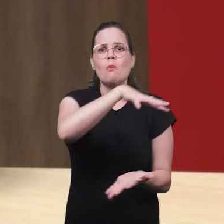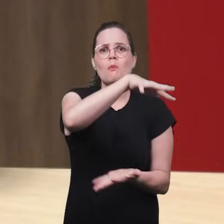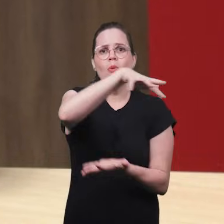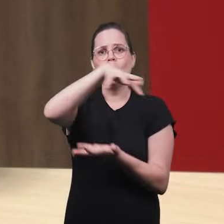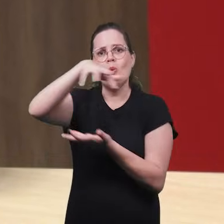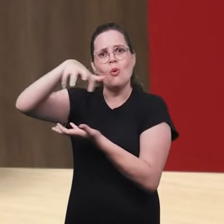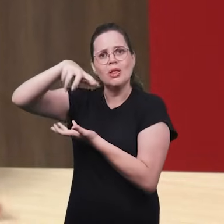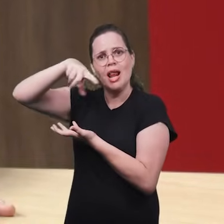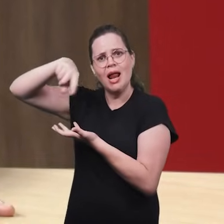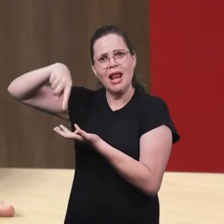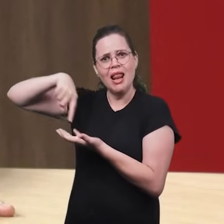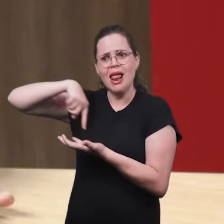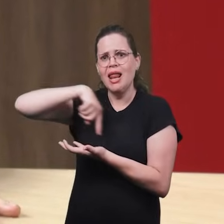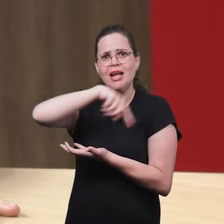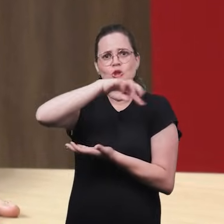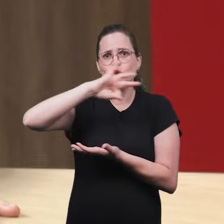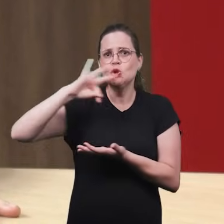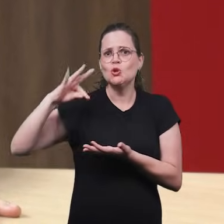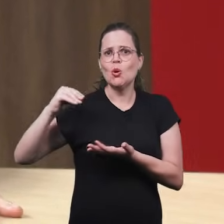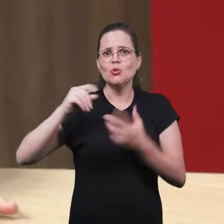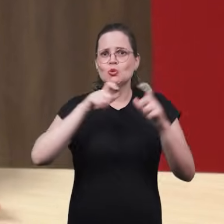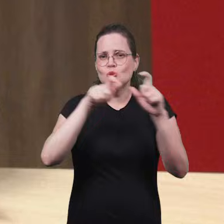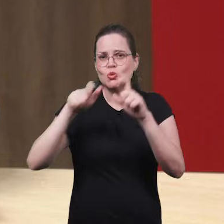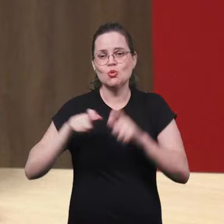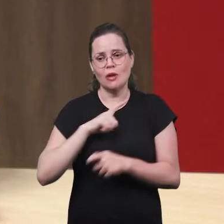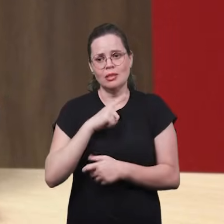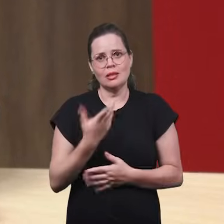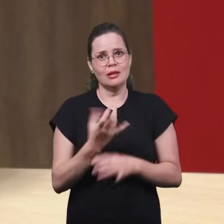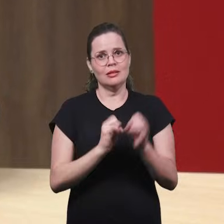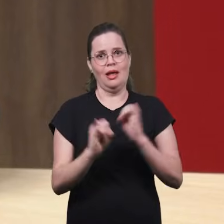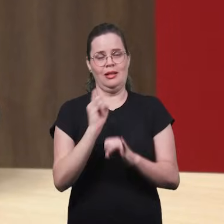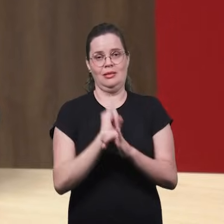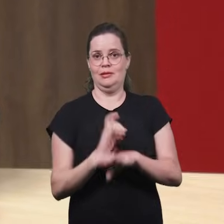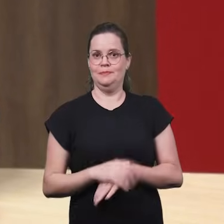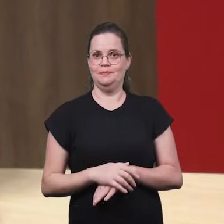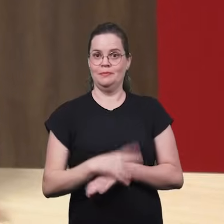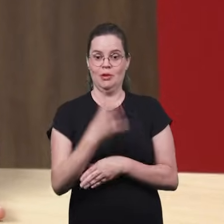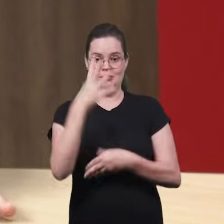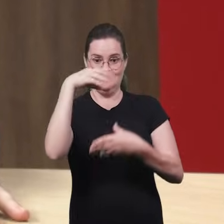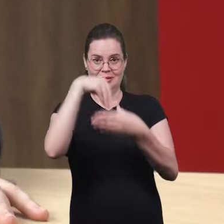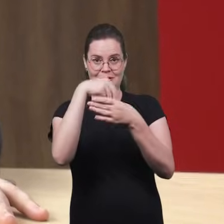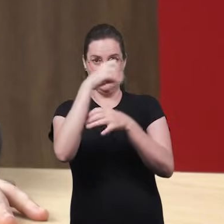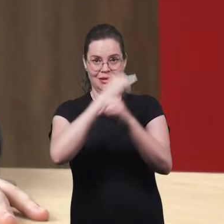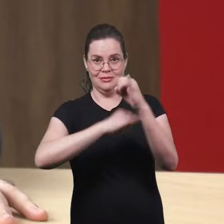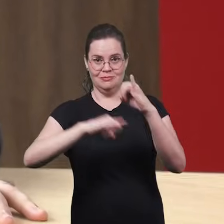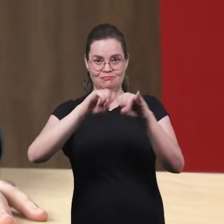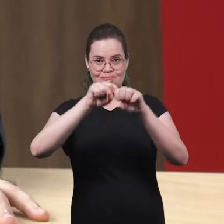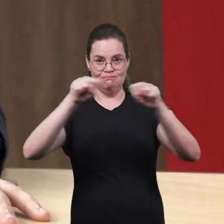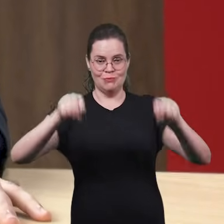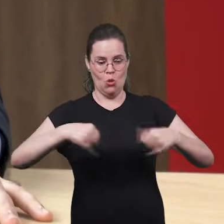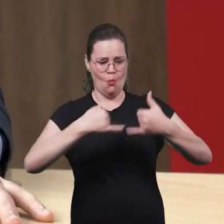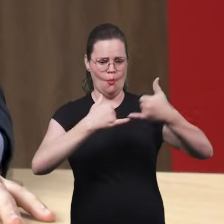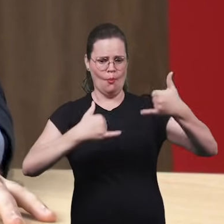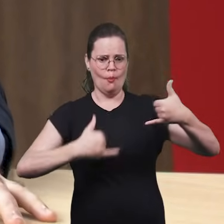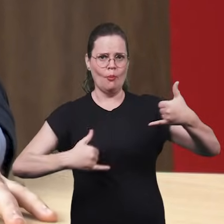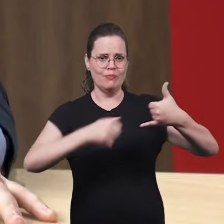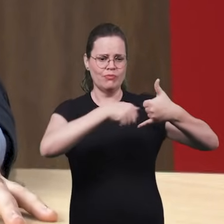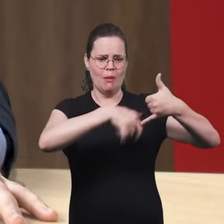A internet, ela é global, ela é mundial. Então você tem ali uma quantidade de dados